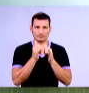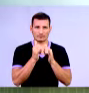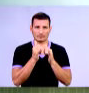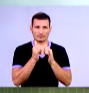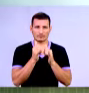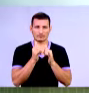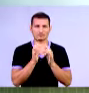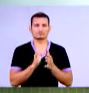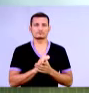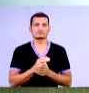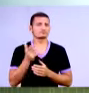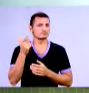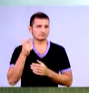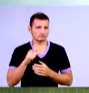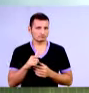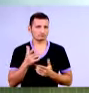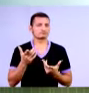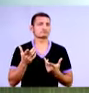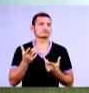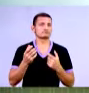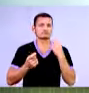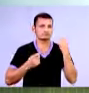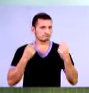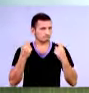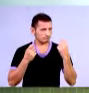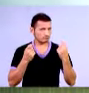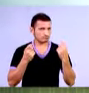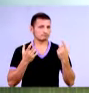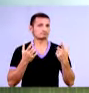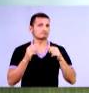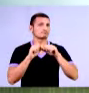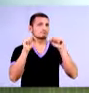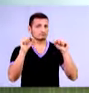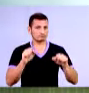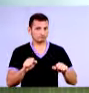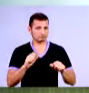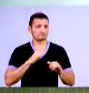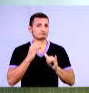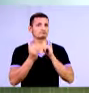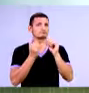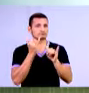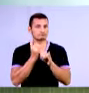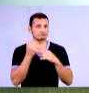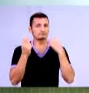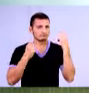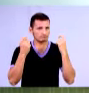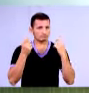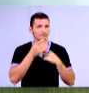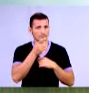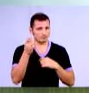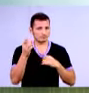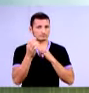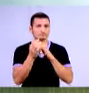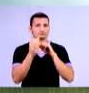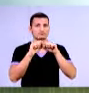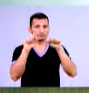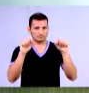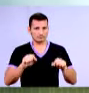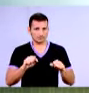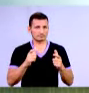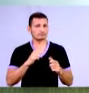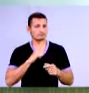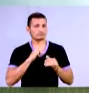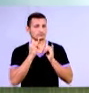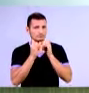uma vez, eu trago a preocupação com os sistemas que estão na internet, a preocupação desses sistemas trazerem